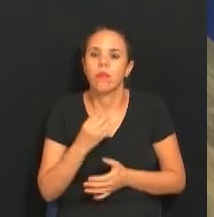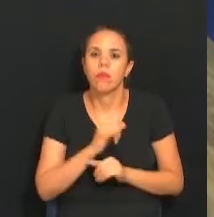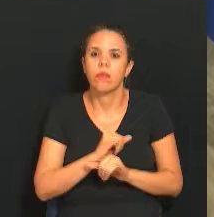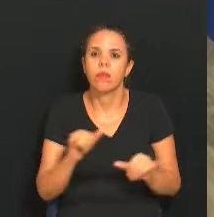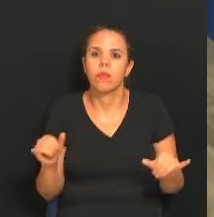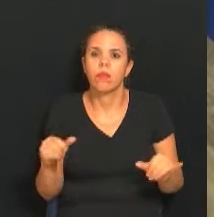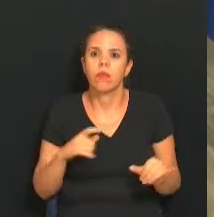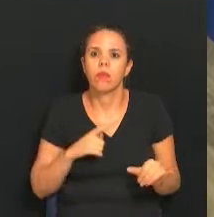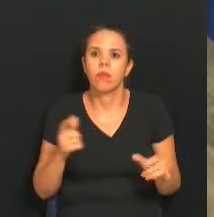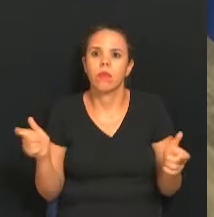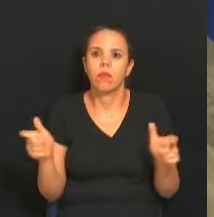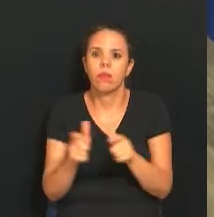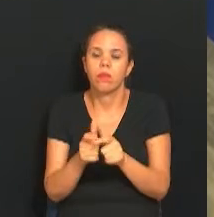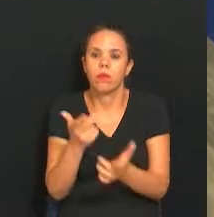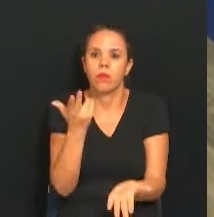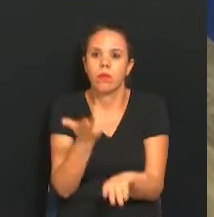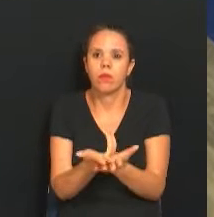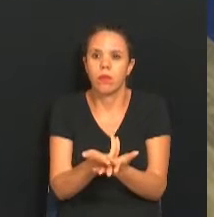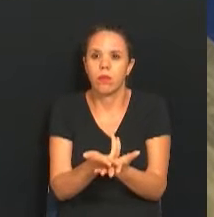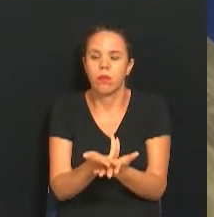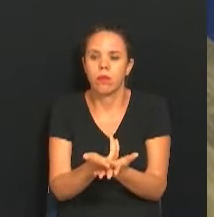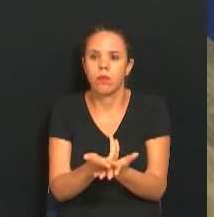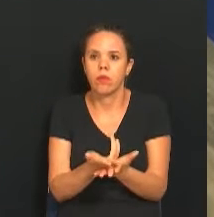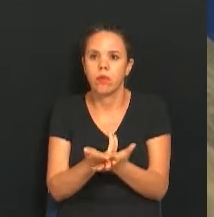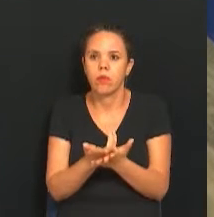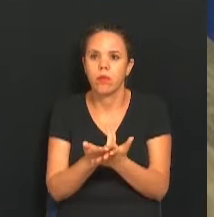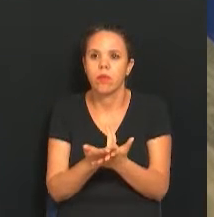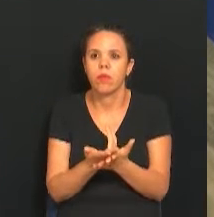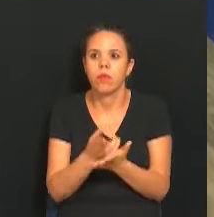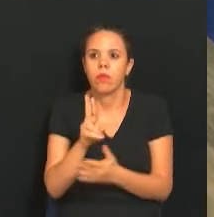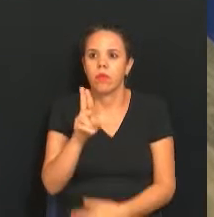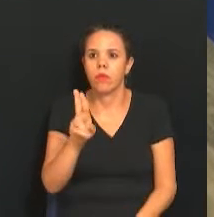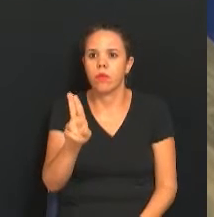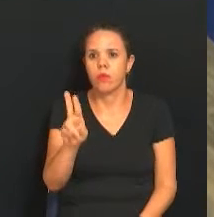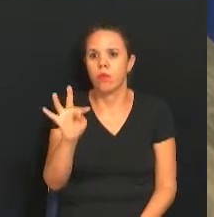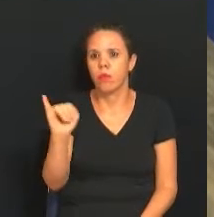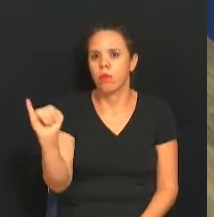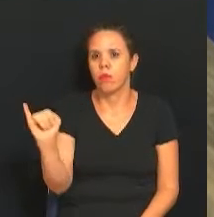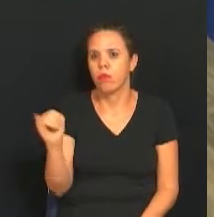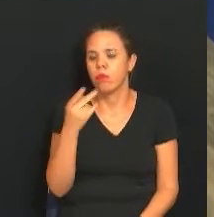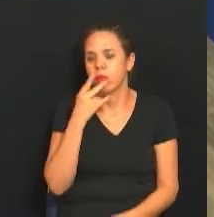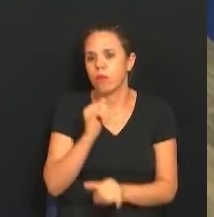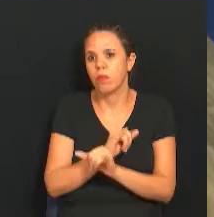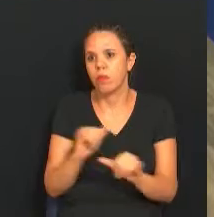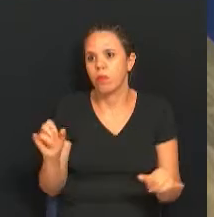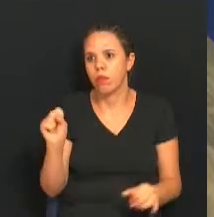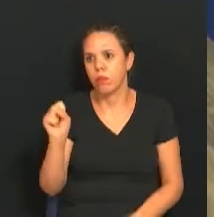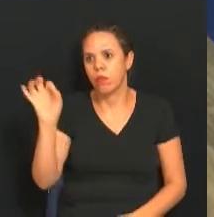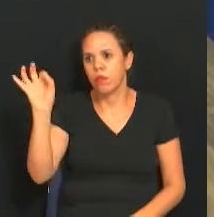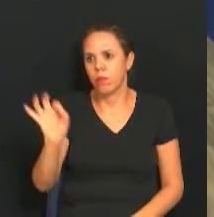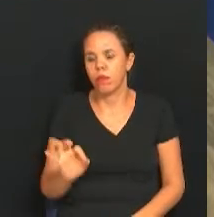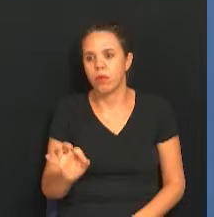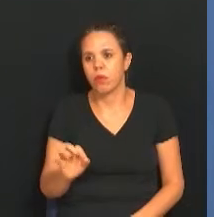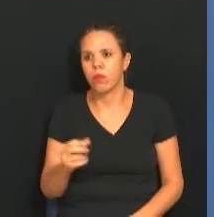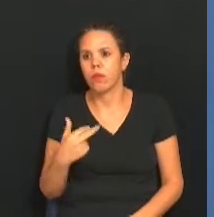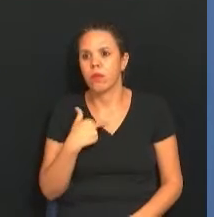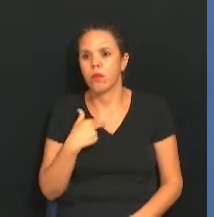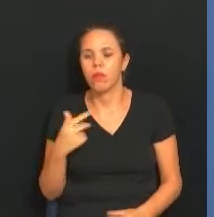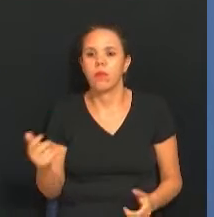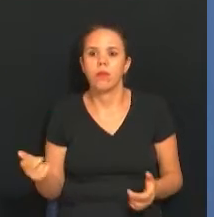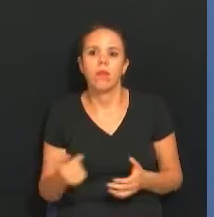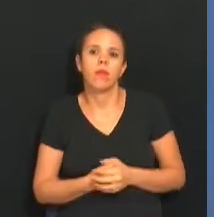trazendo e queda nas internações relacionadas a UTI é a gente que vem falando em mais de oitenta por cento de ocupação